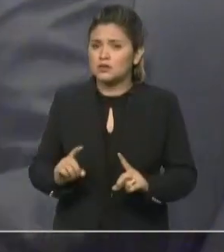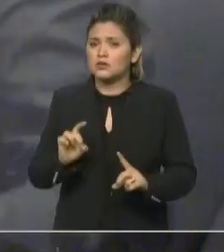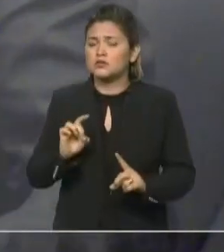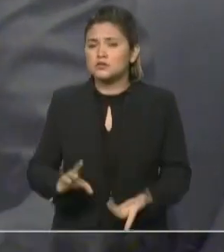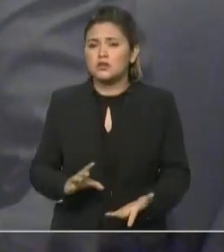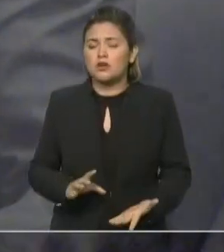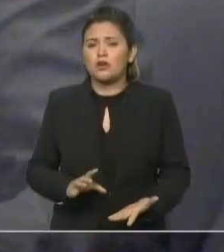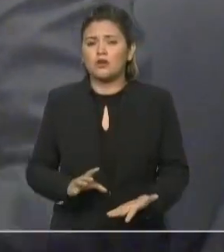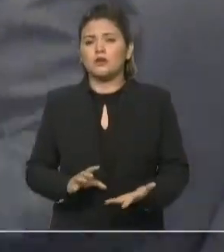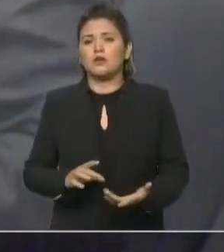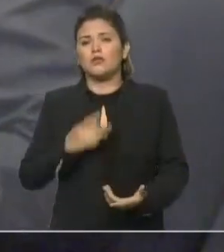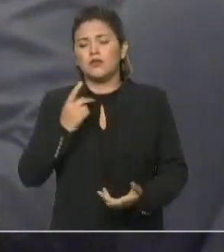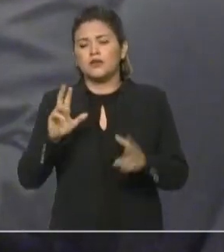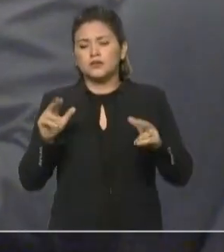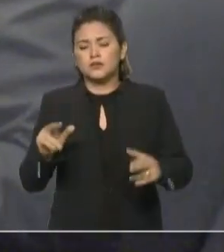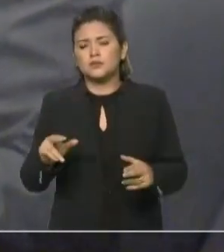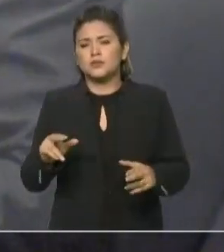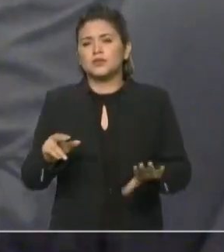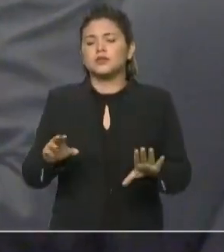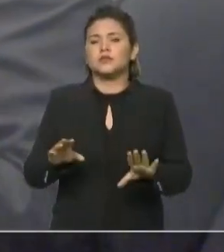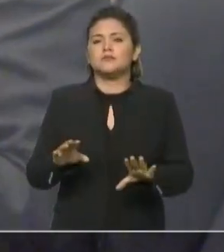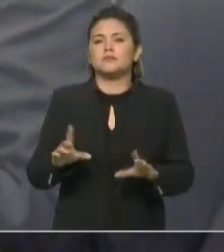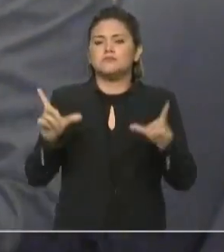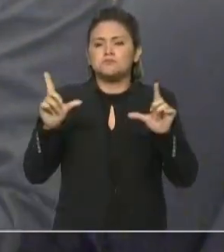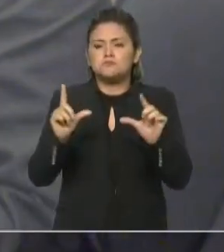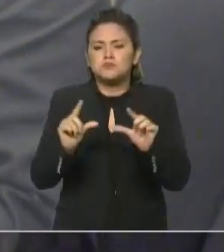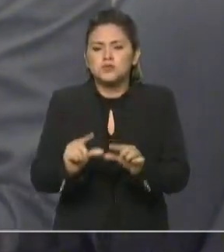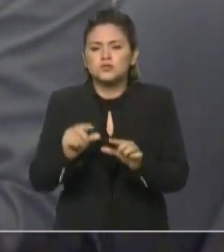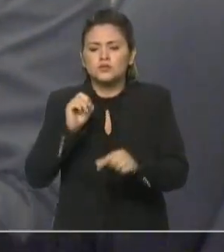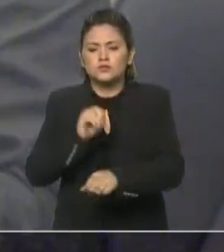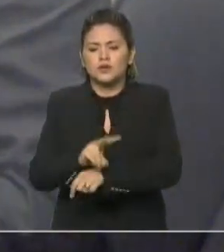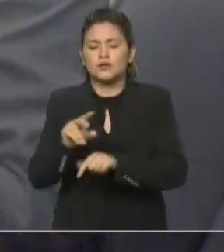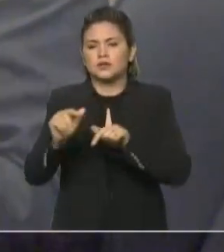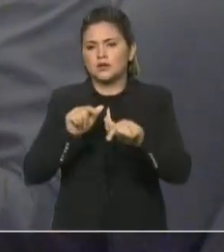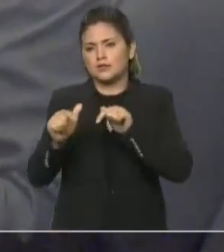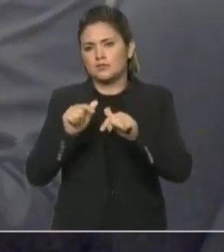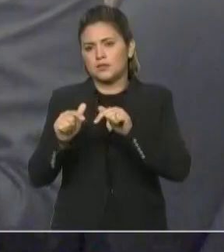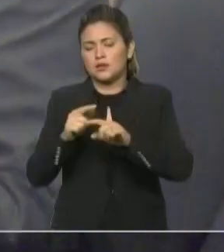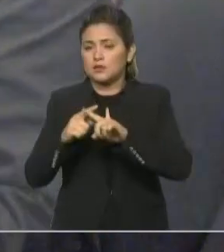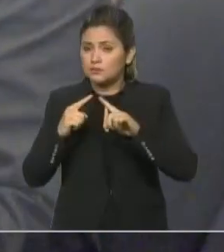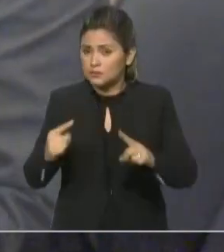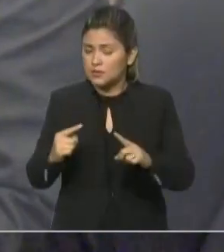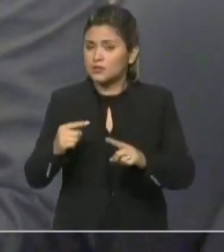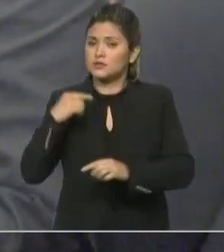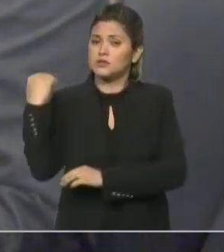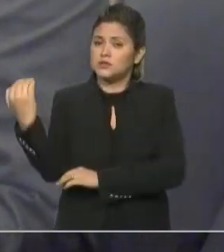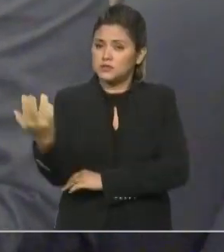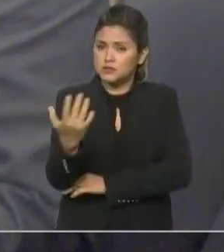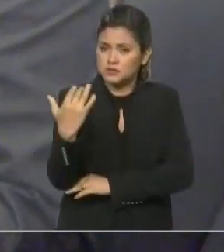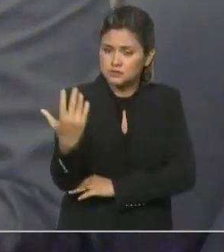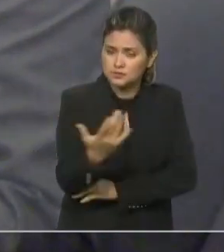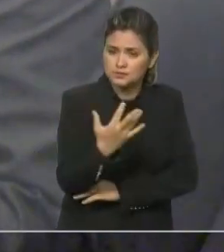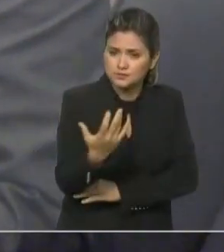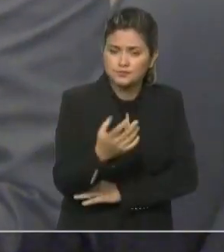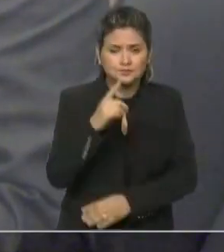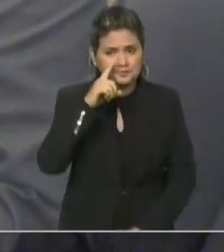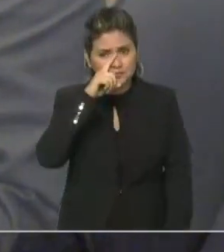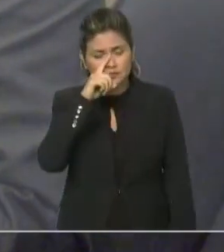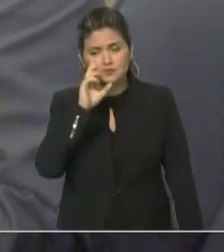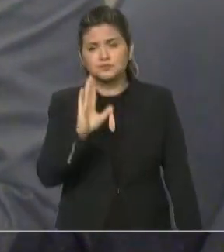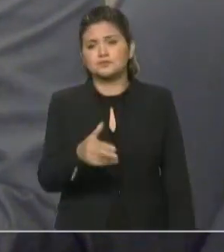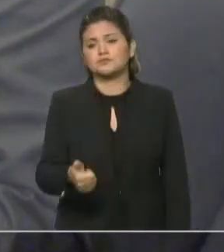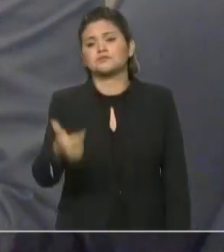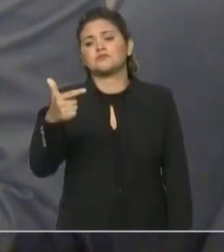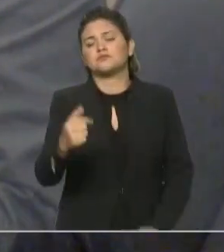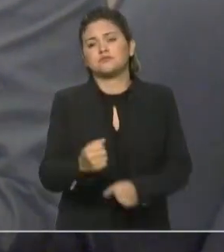de trabalho na Alumar. Mas para tratar dessas questões ambientais e da gravidade desse tema, está com 12 anos que a